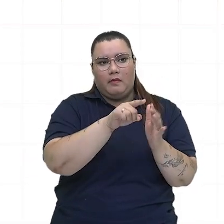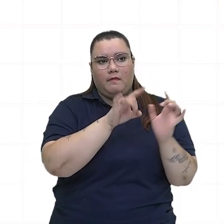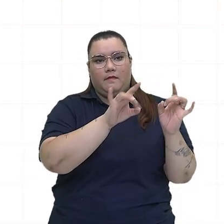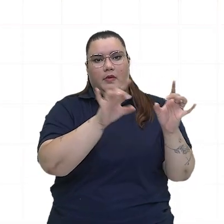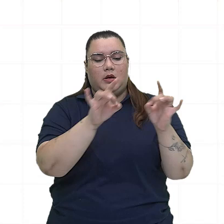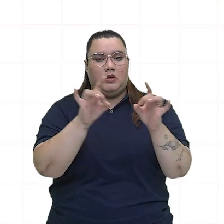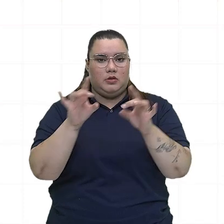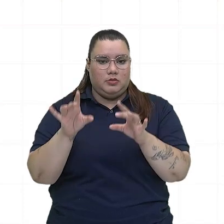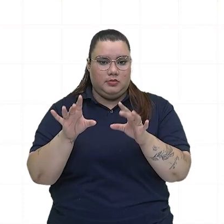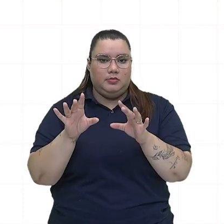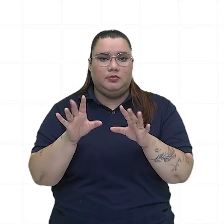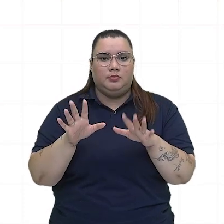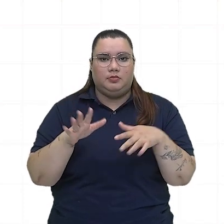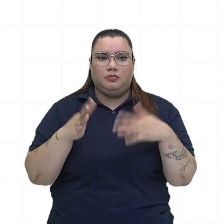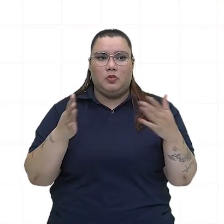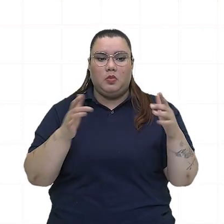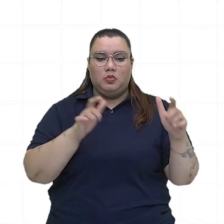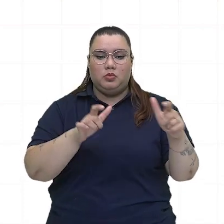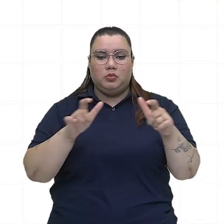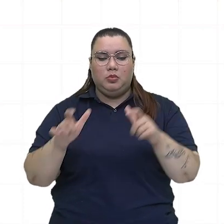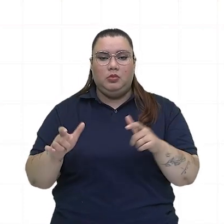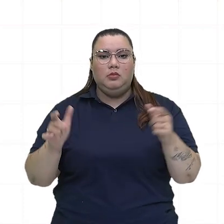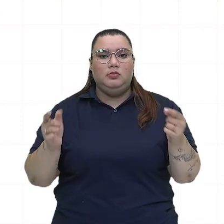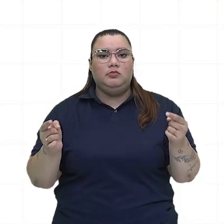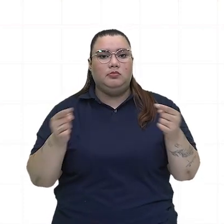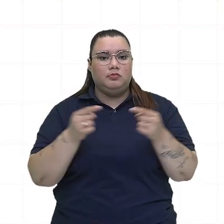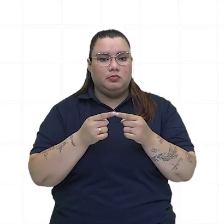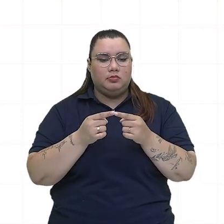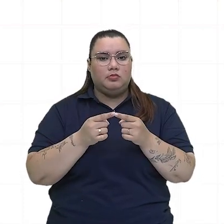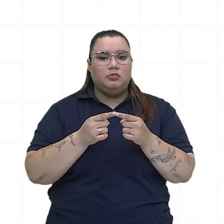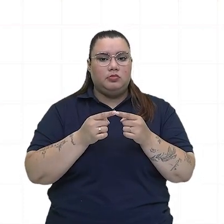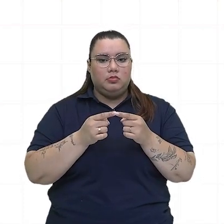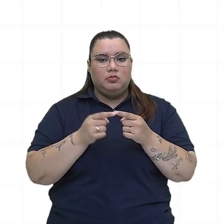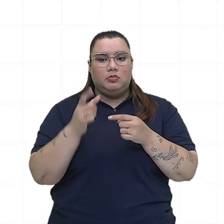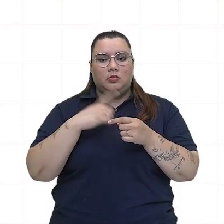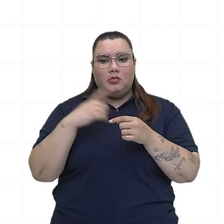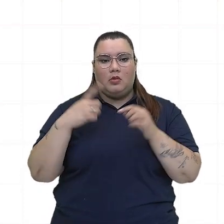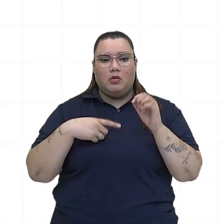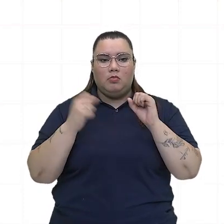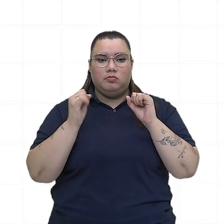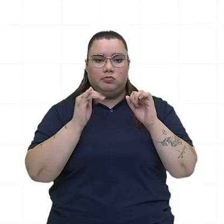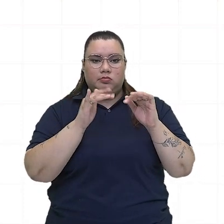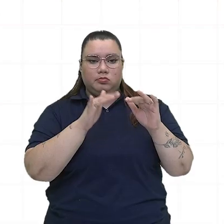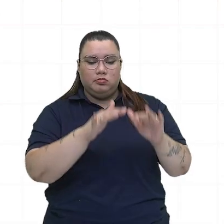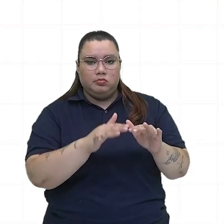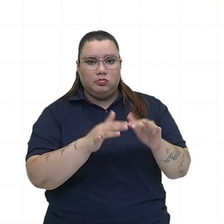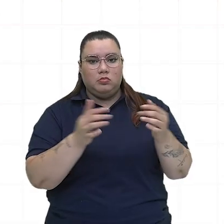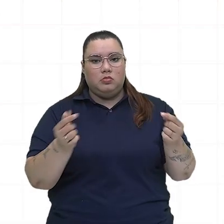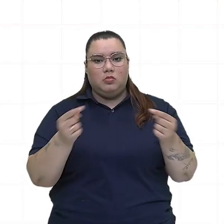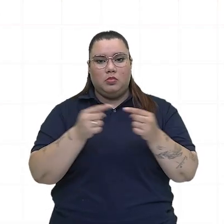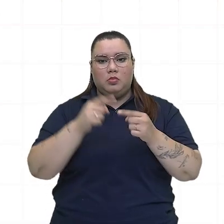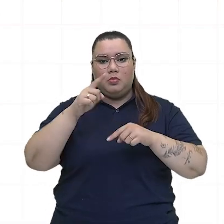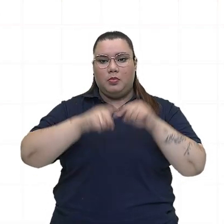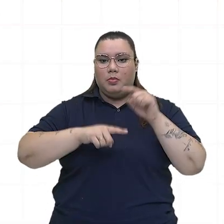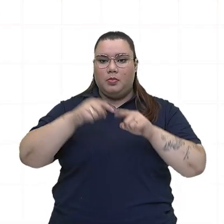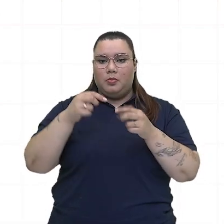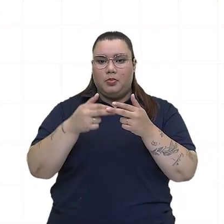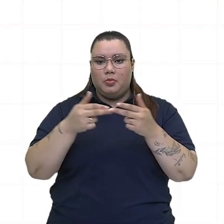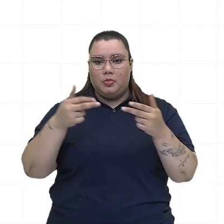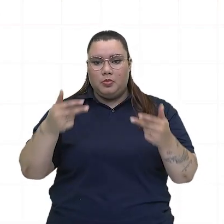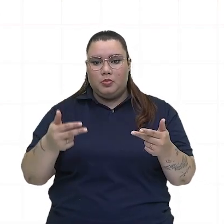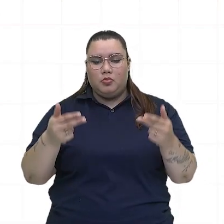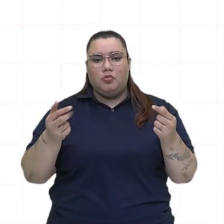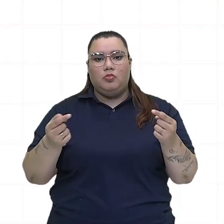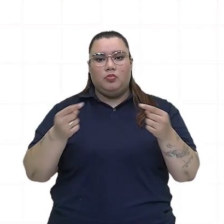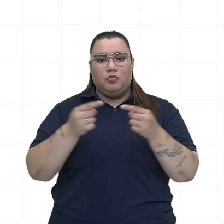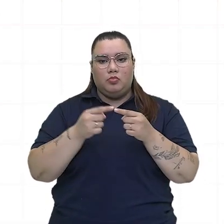Então, os comércios locais, eles são muitas vezes, né, abastecidos ali a partir de produtos